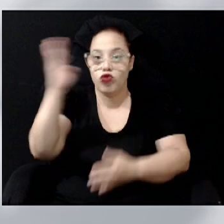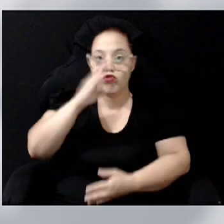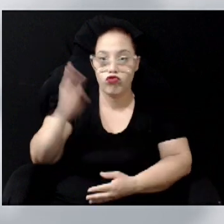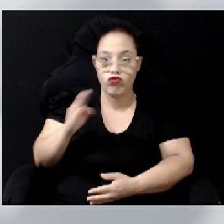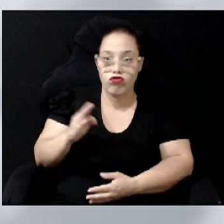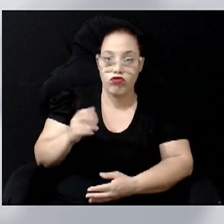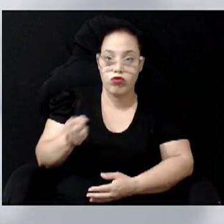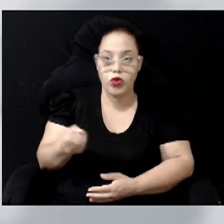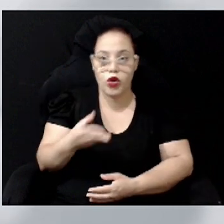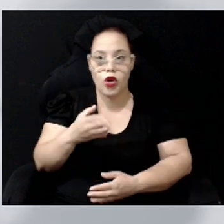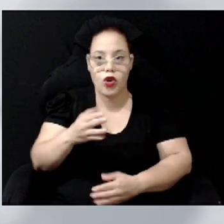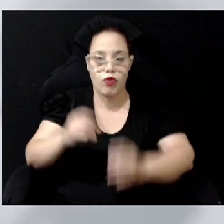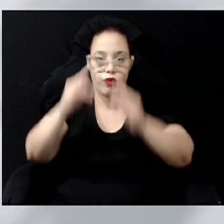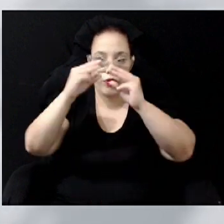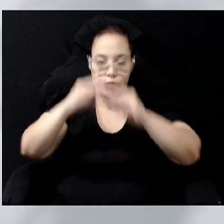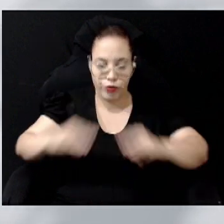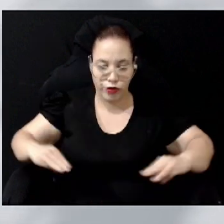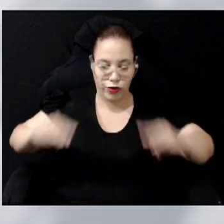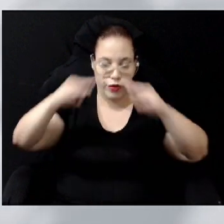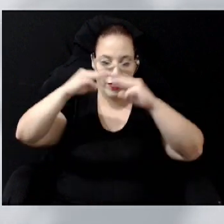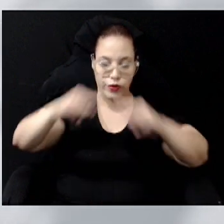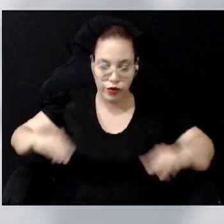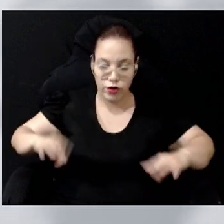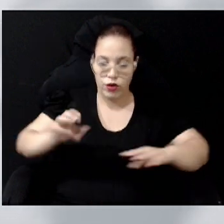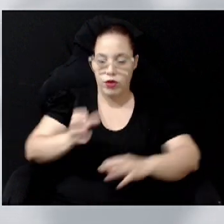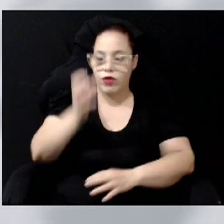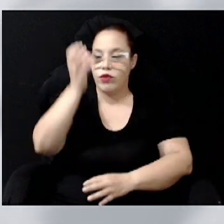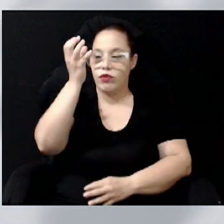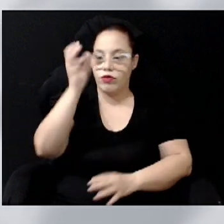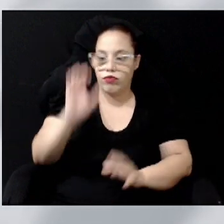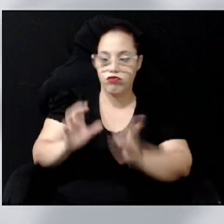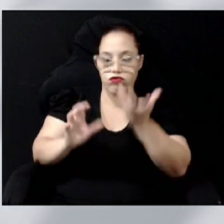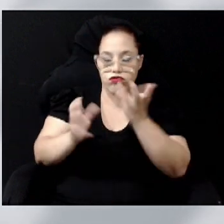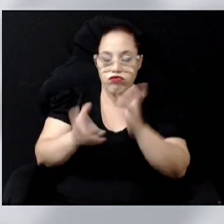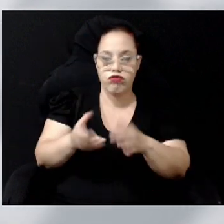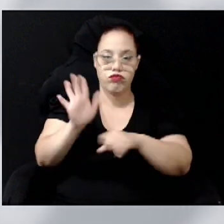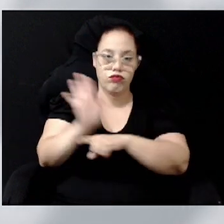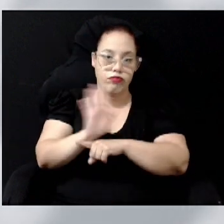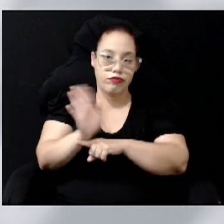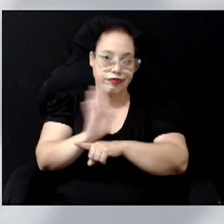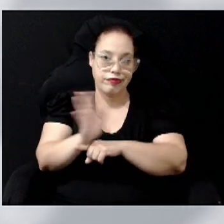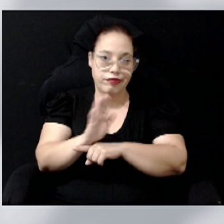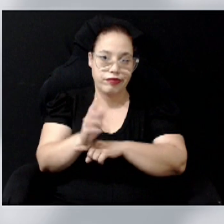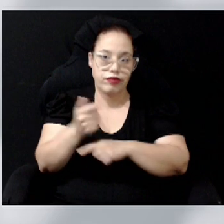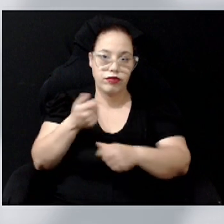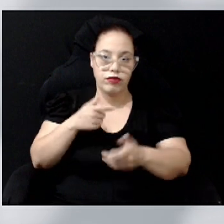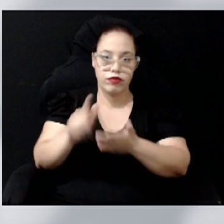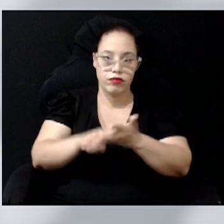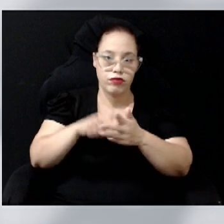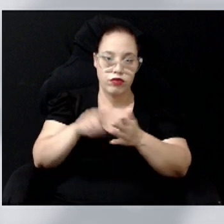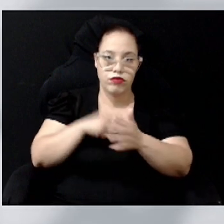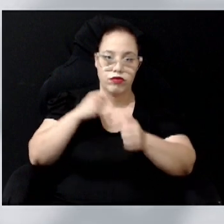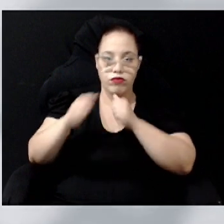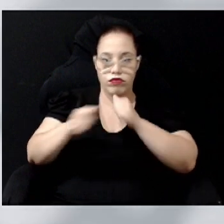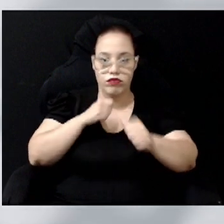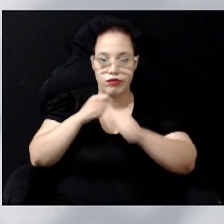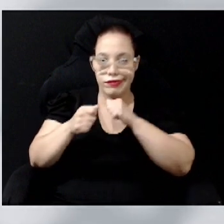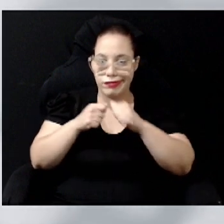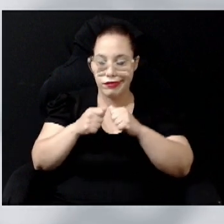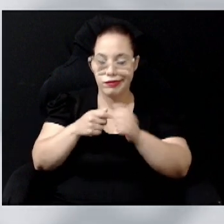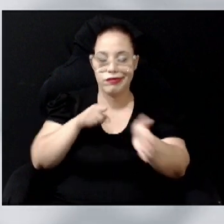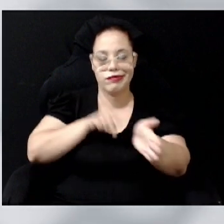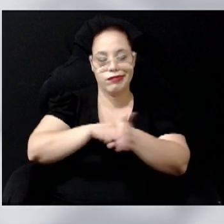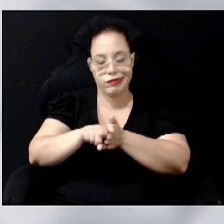museus, teatros, eventos, produções de televisão e cinema, jornais, revistas e instituições de pesquisas,